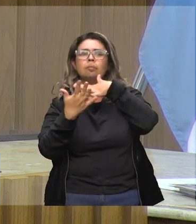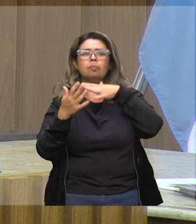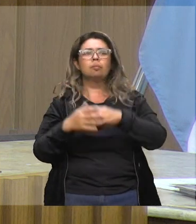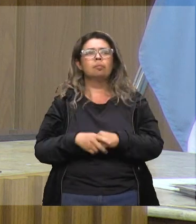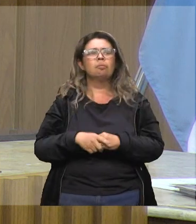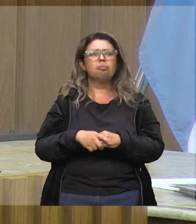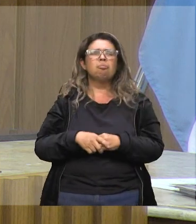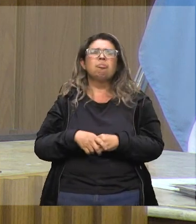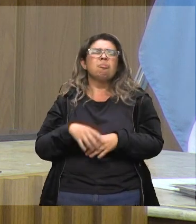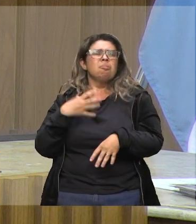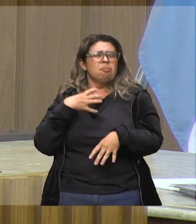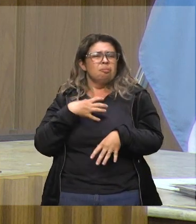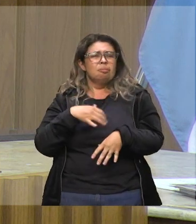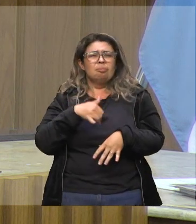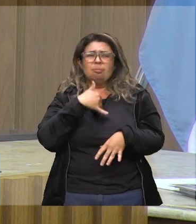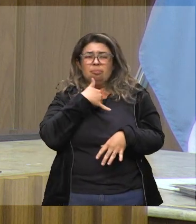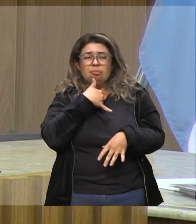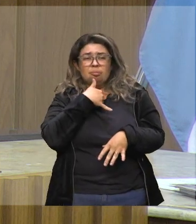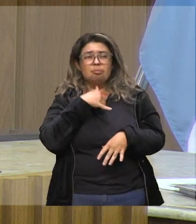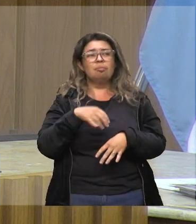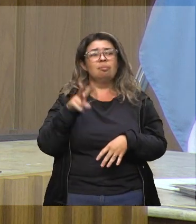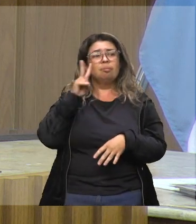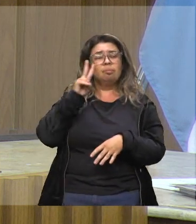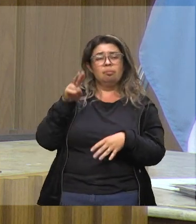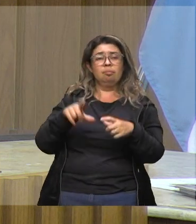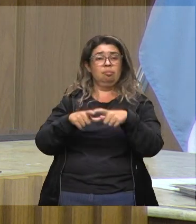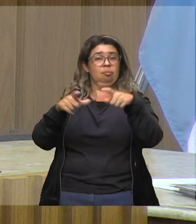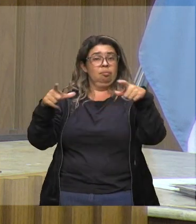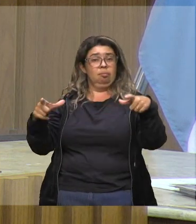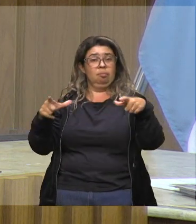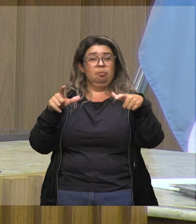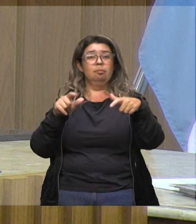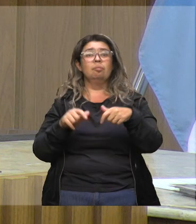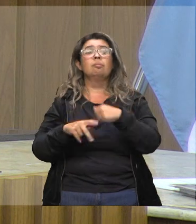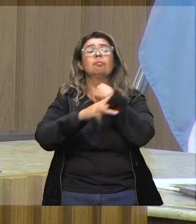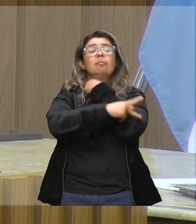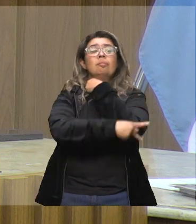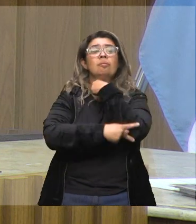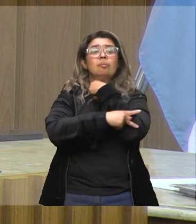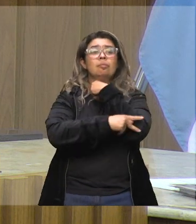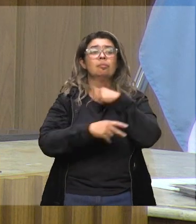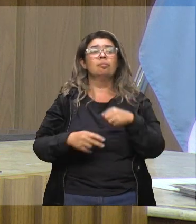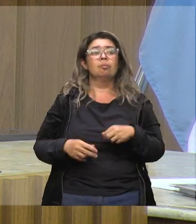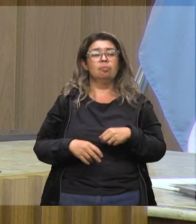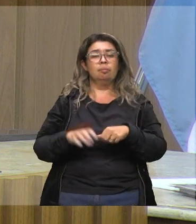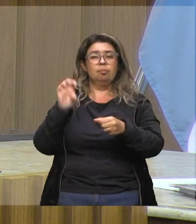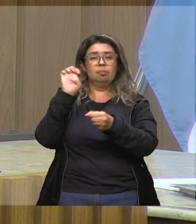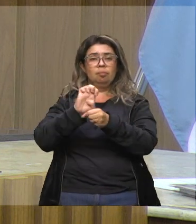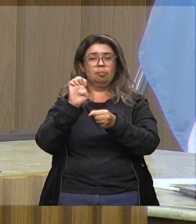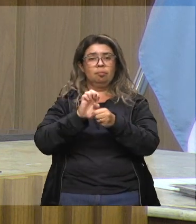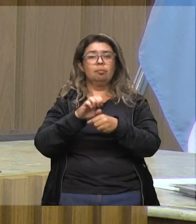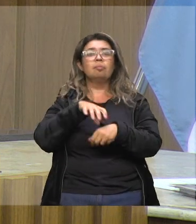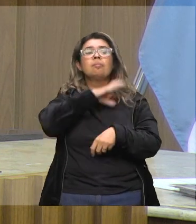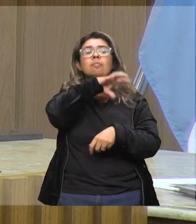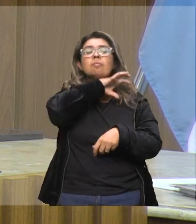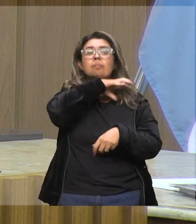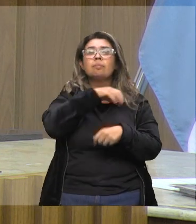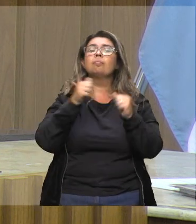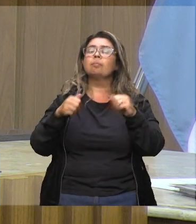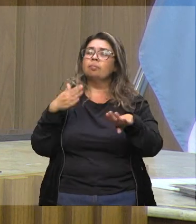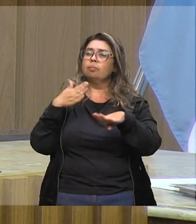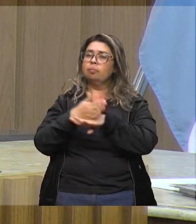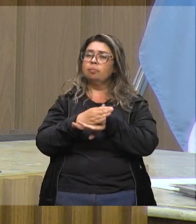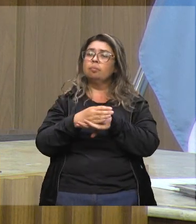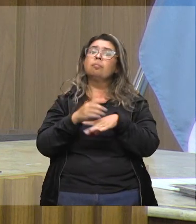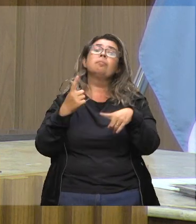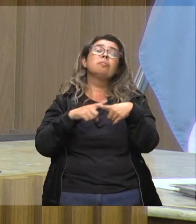eu vi aquilo. Se nos grandes parques do nosso estado os animais têm acesso, por que não no